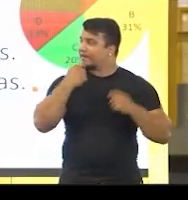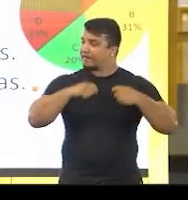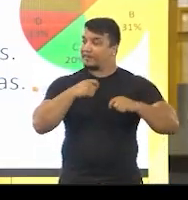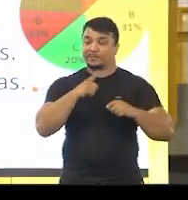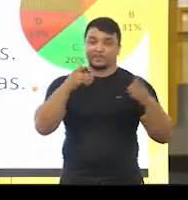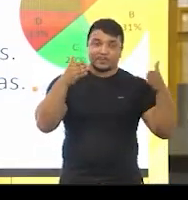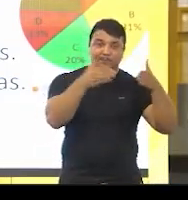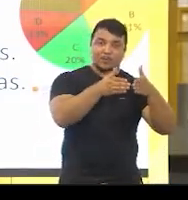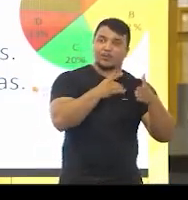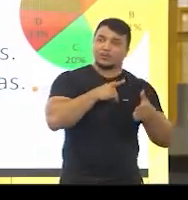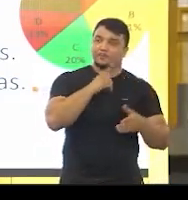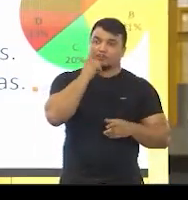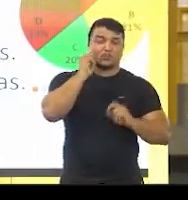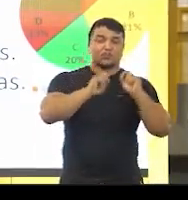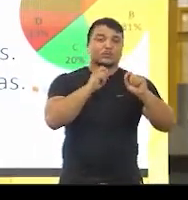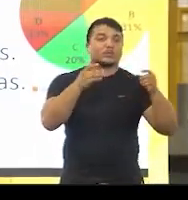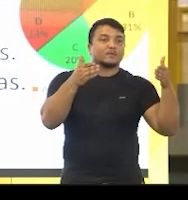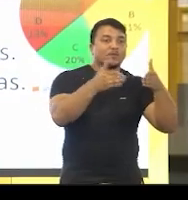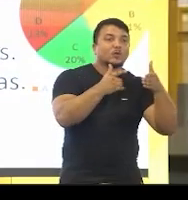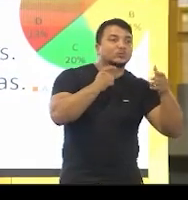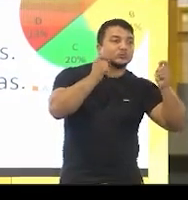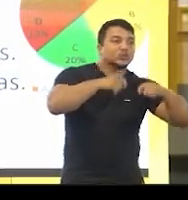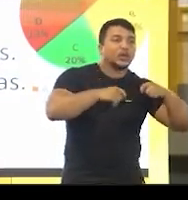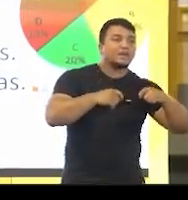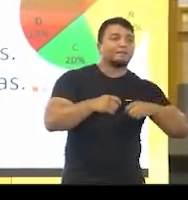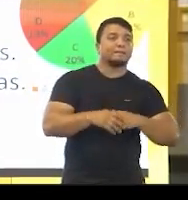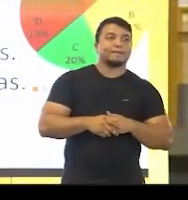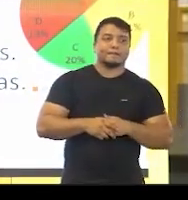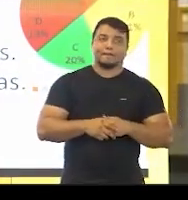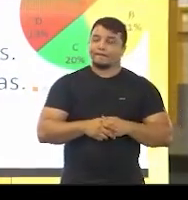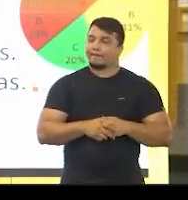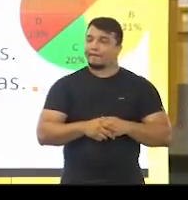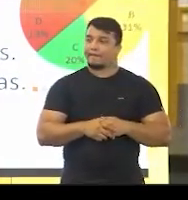Enem. O grande lance é porque às vezes vocês já estão